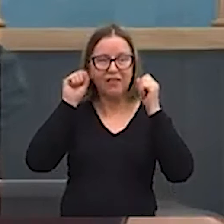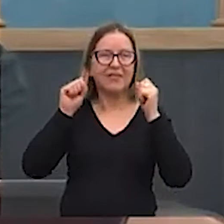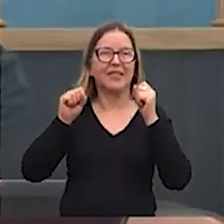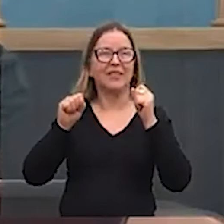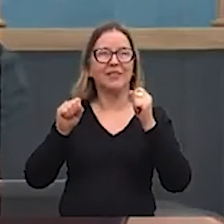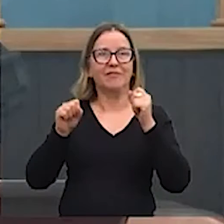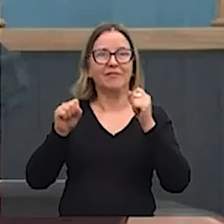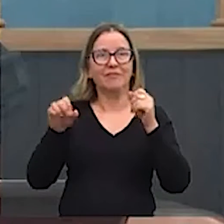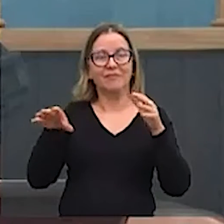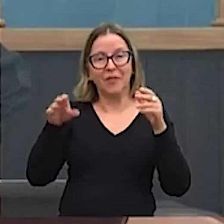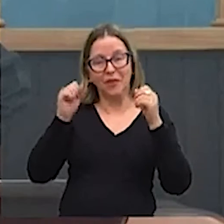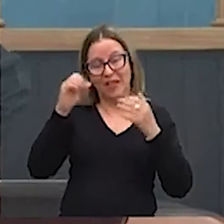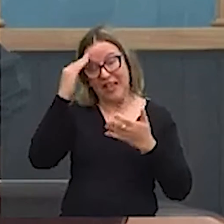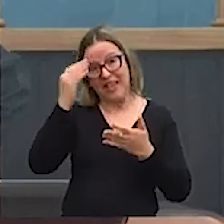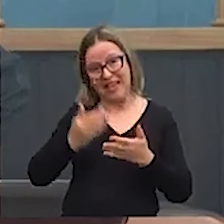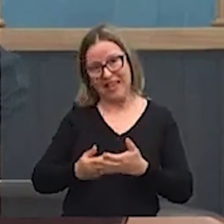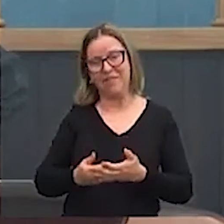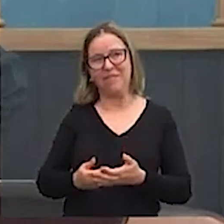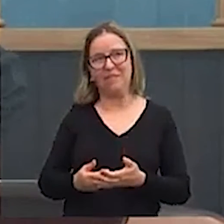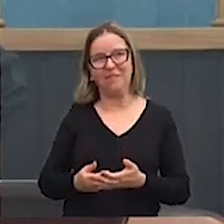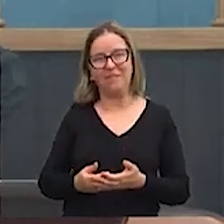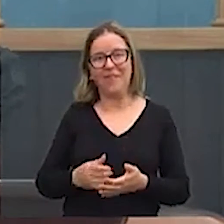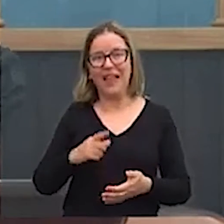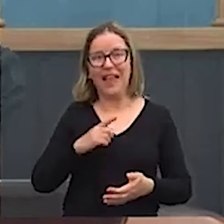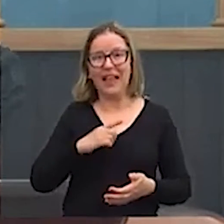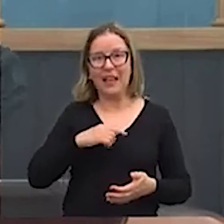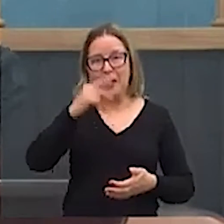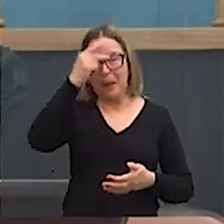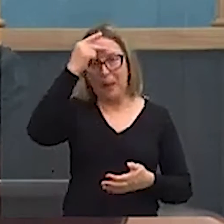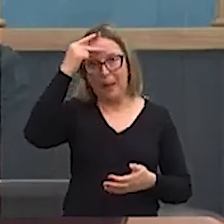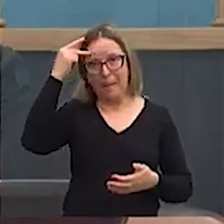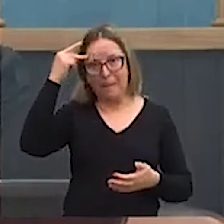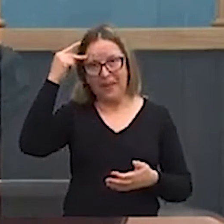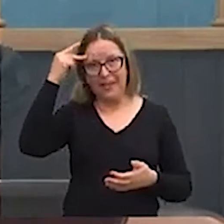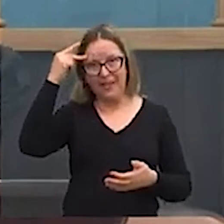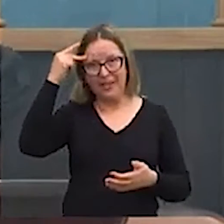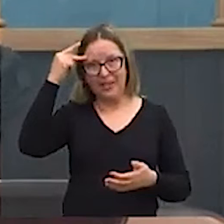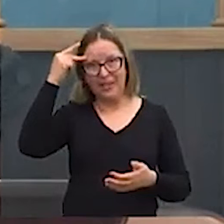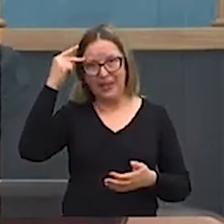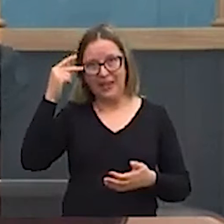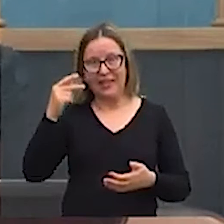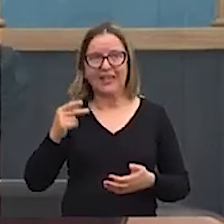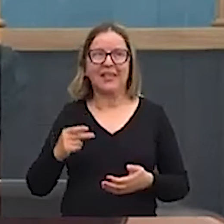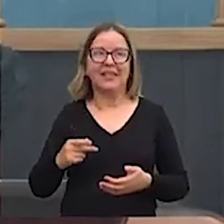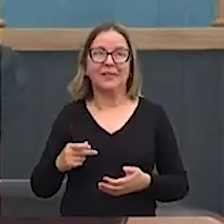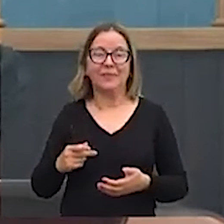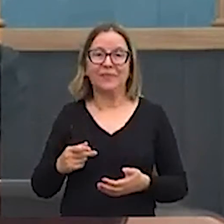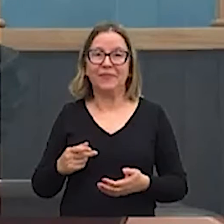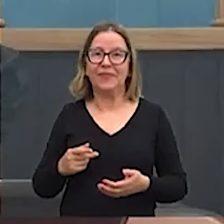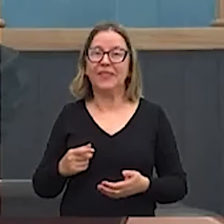Há gente que tem ouvidos para ouvir. Há outros que não têm ouvidos para ouvir.